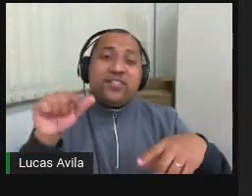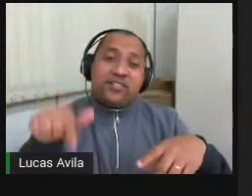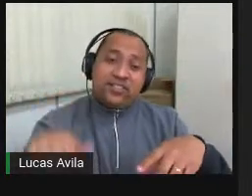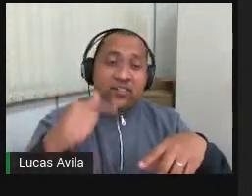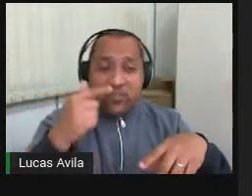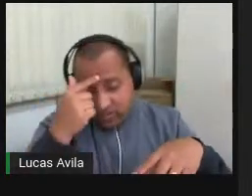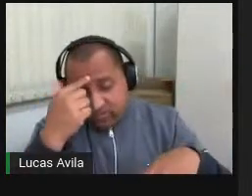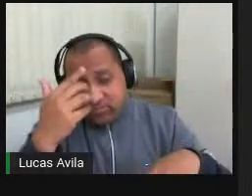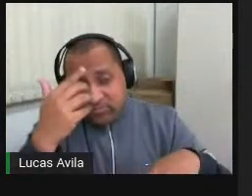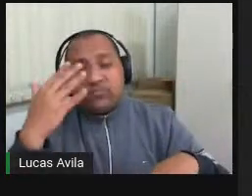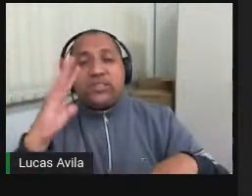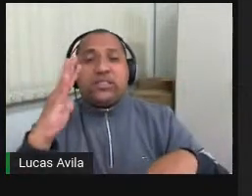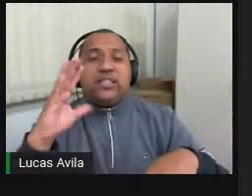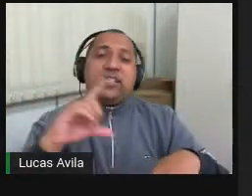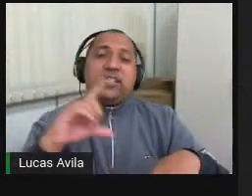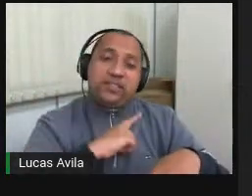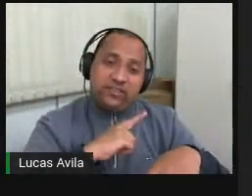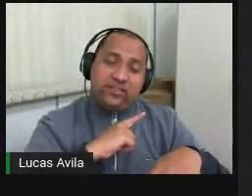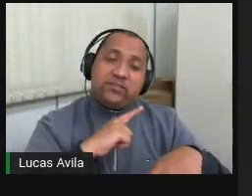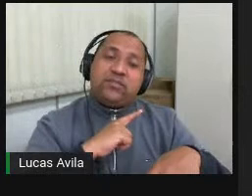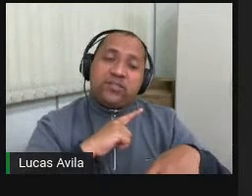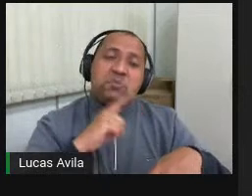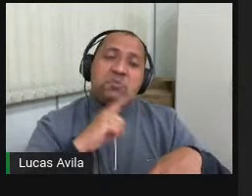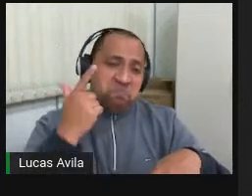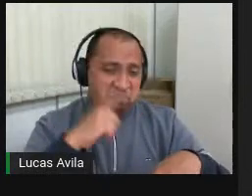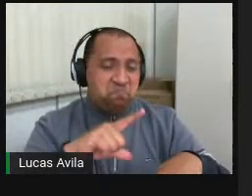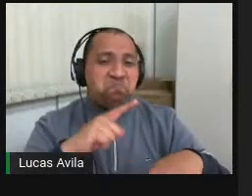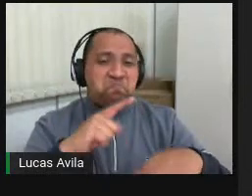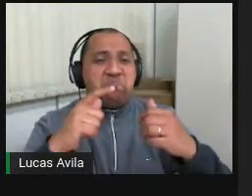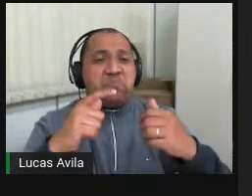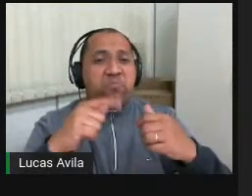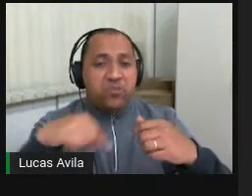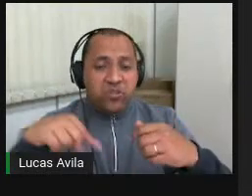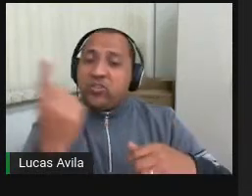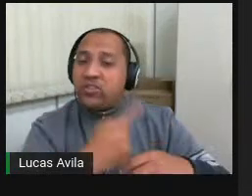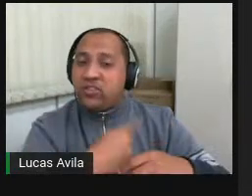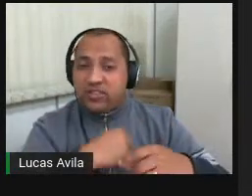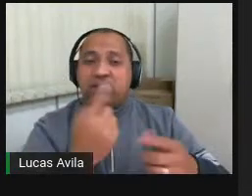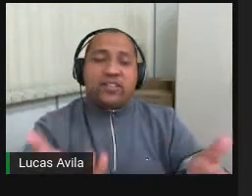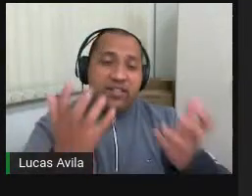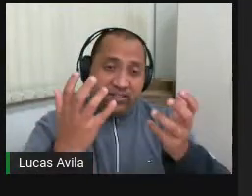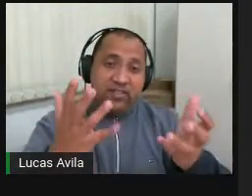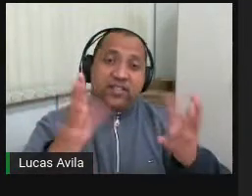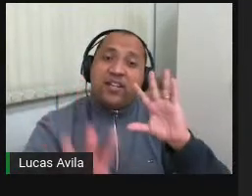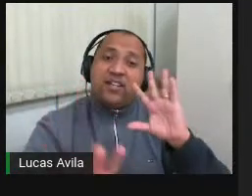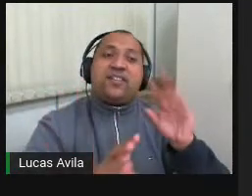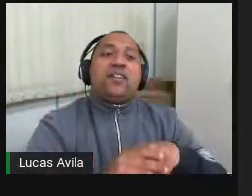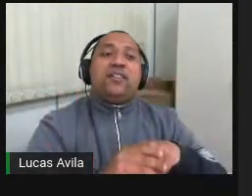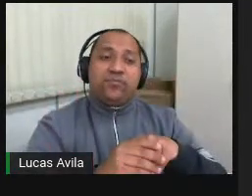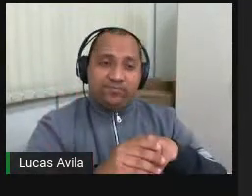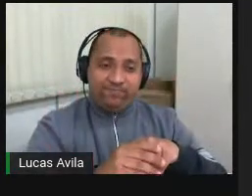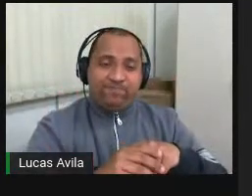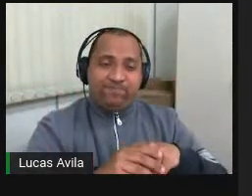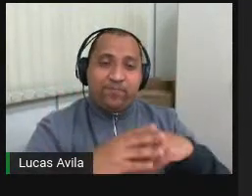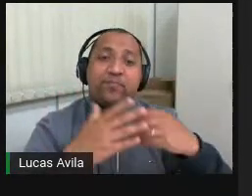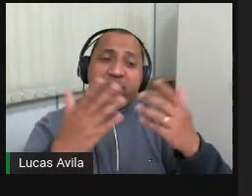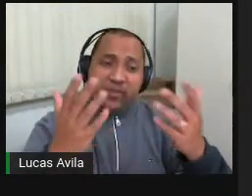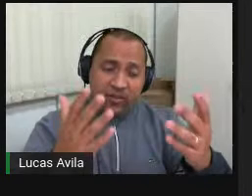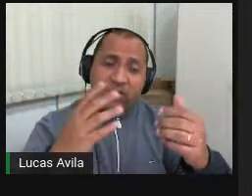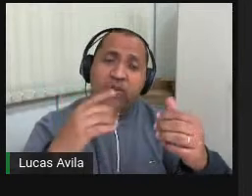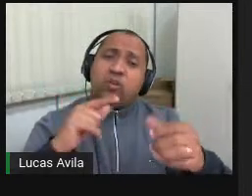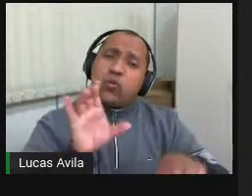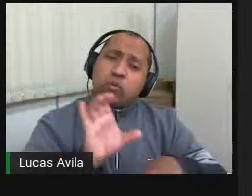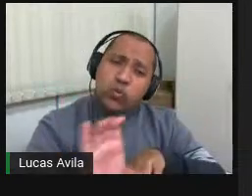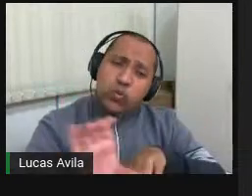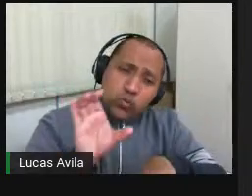é essa que nos cabe, é essa que todos nós estamos inseridos, né? Em todos os cursos,